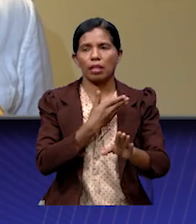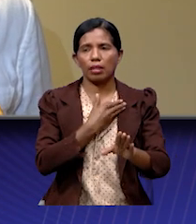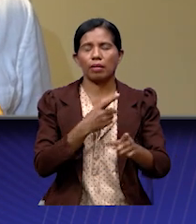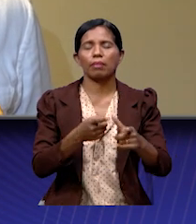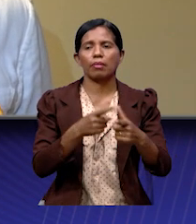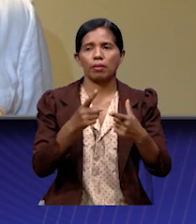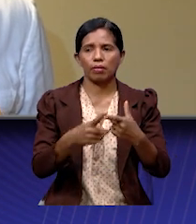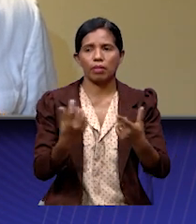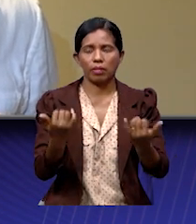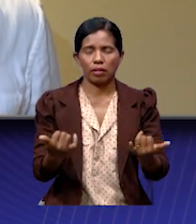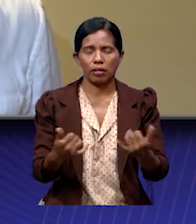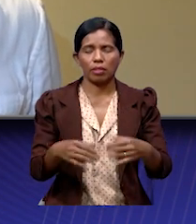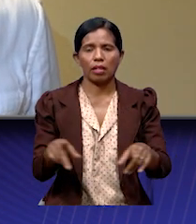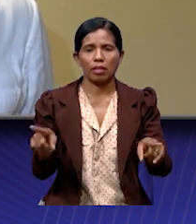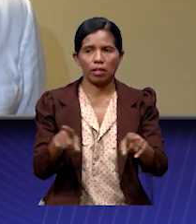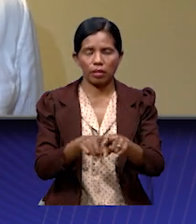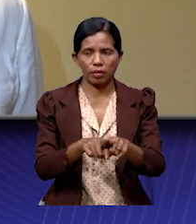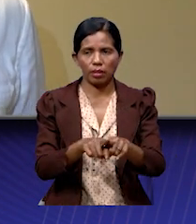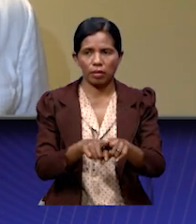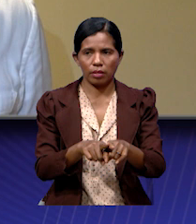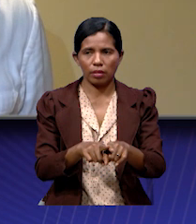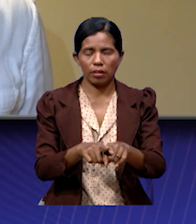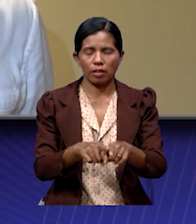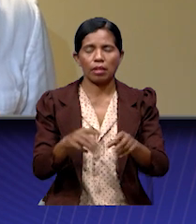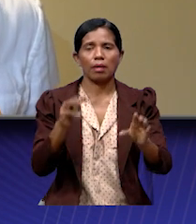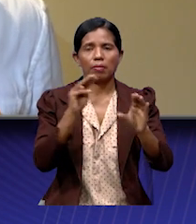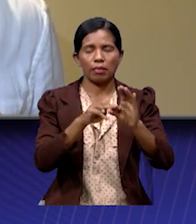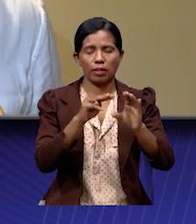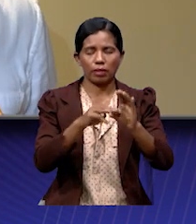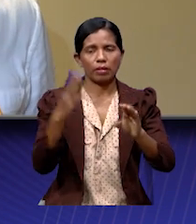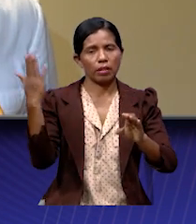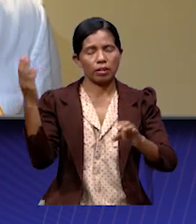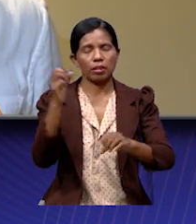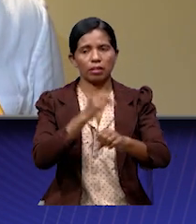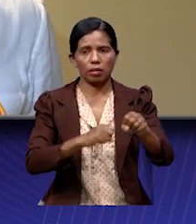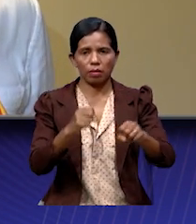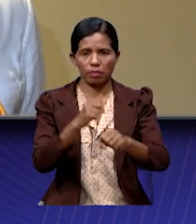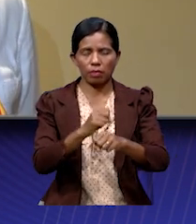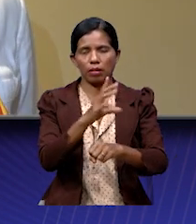folisae da agora da comparamos o mercado retalho sira ia Singapura ia